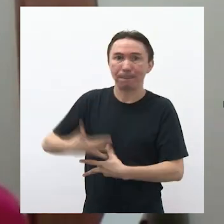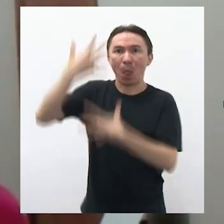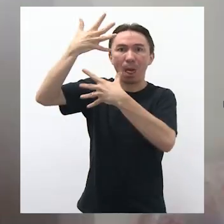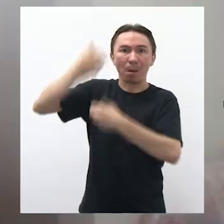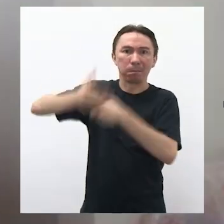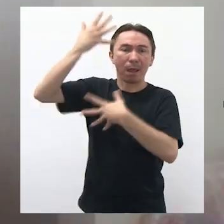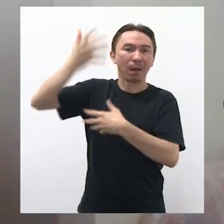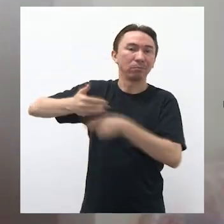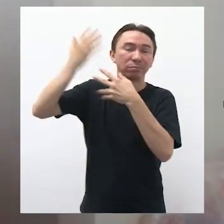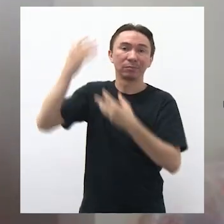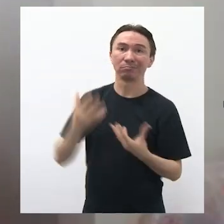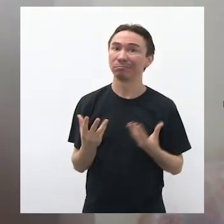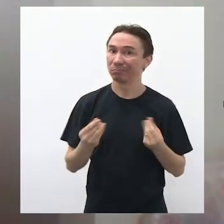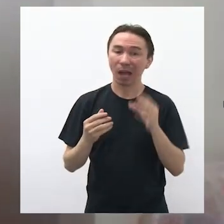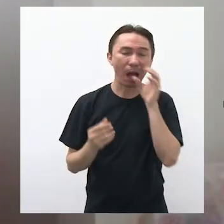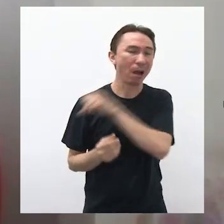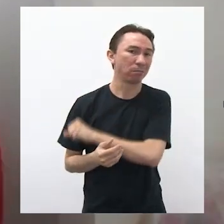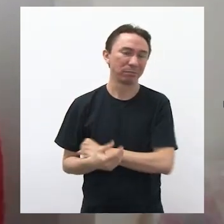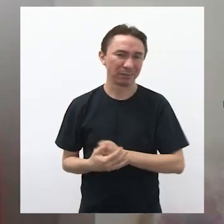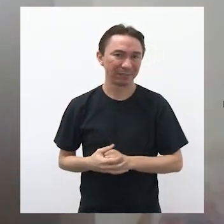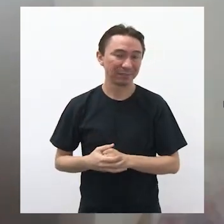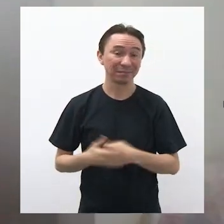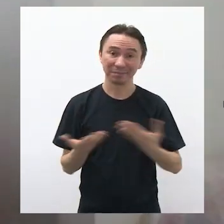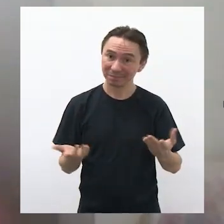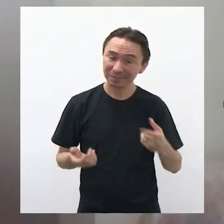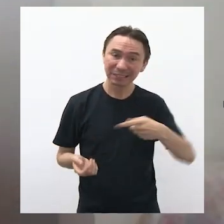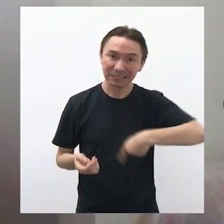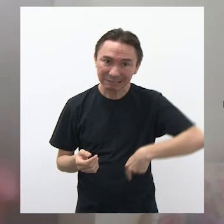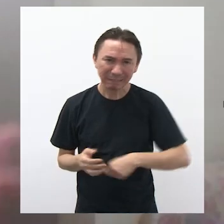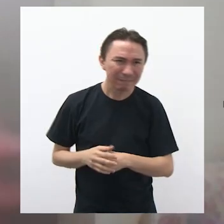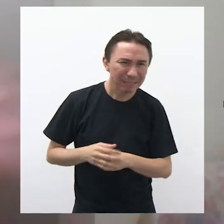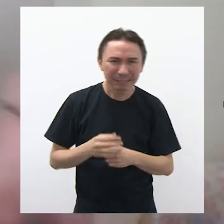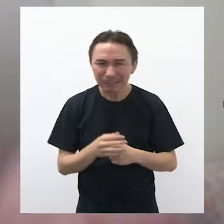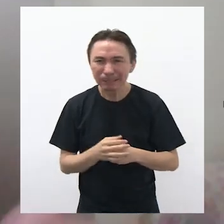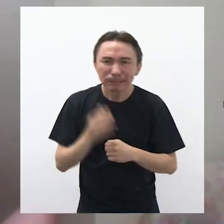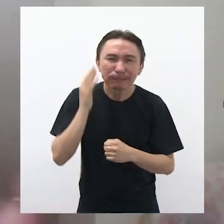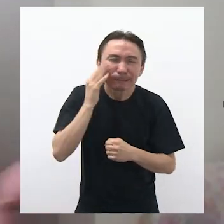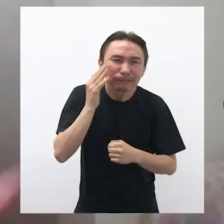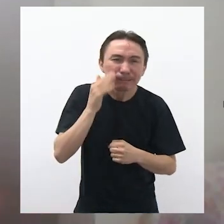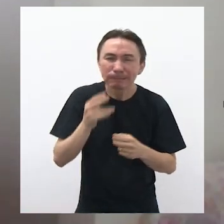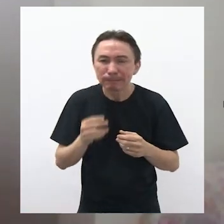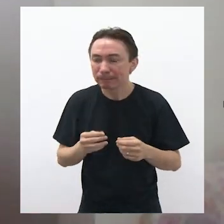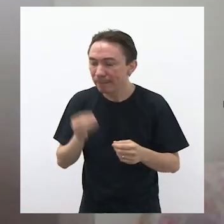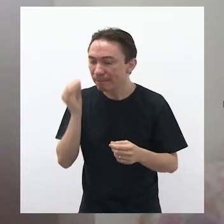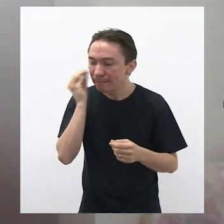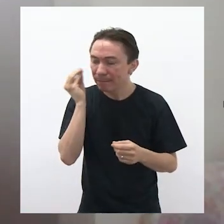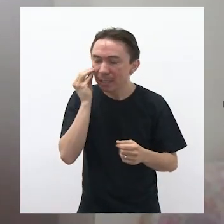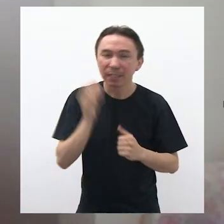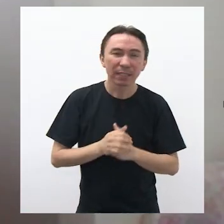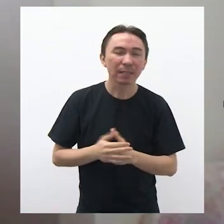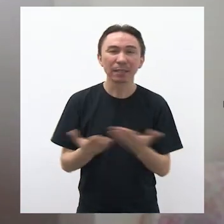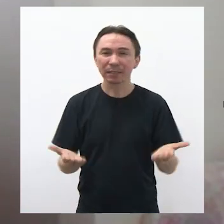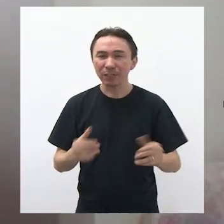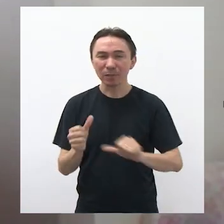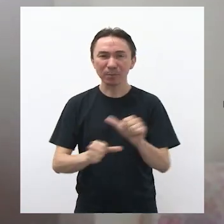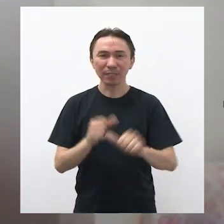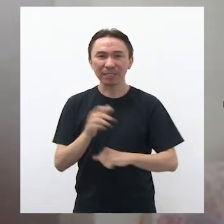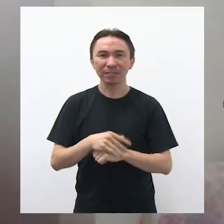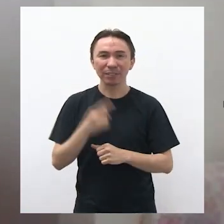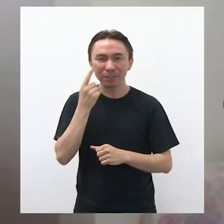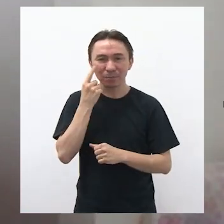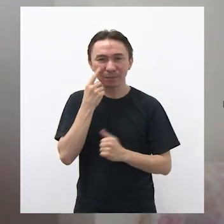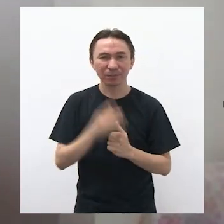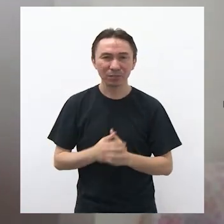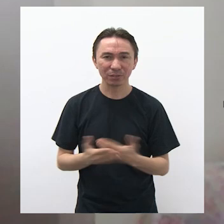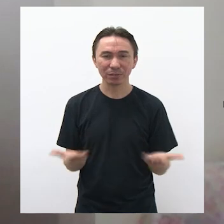É isso aí. Então a gente vai tentando compreender, tá vendo? Esse é um grande desafio e que a gente tem aprendido muito a como lidar